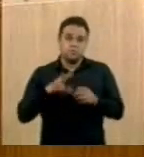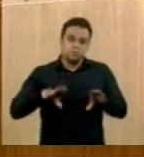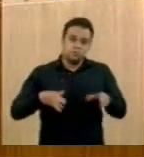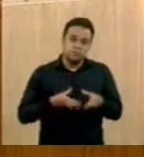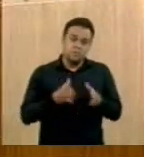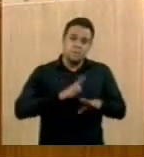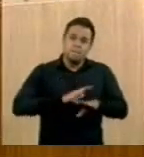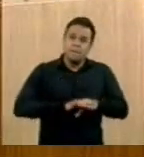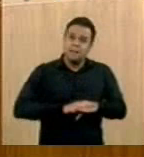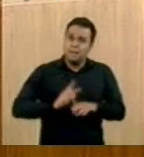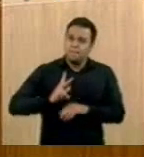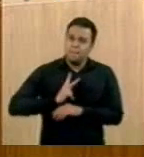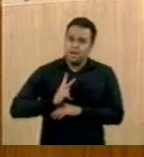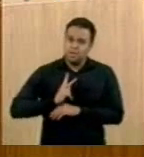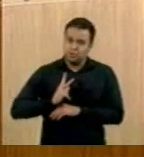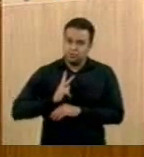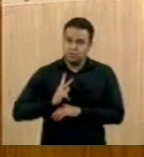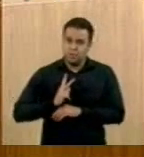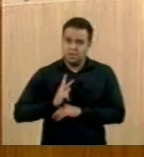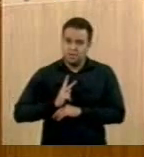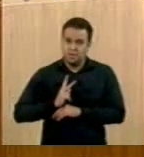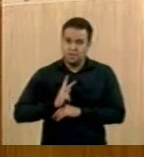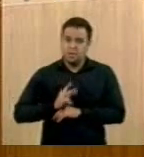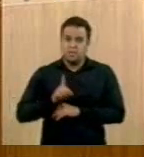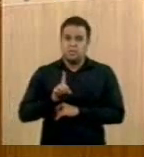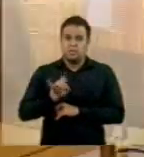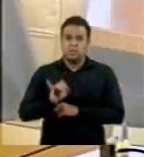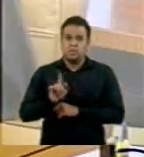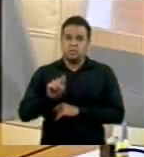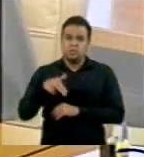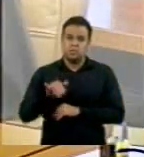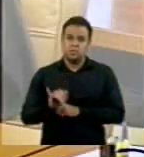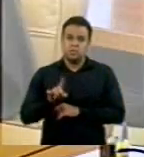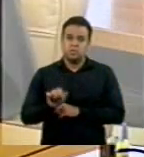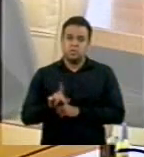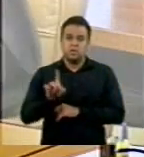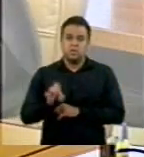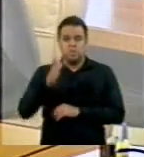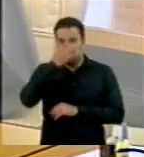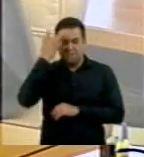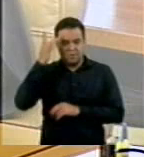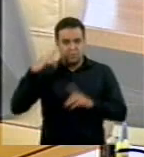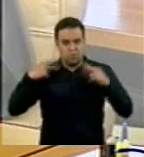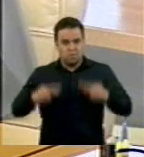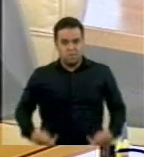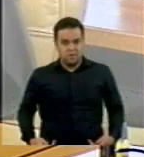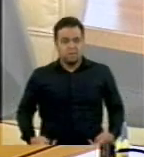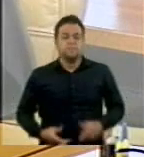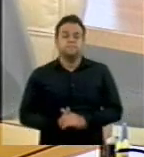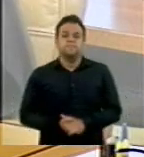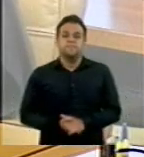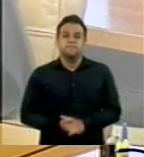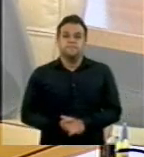mais íntimo do que se pode considerar a dignidade da pessoa humana, fundamento maior de